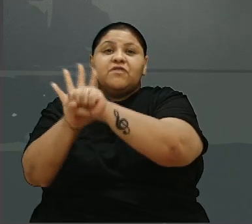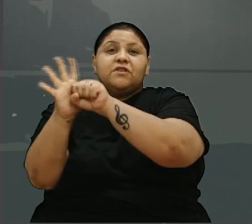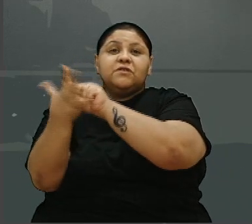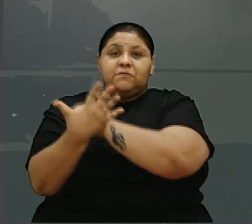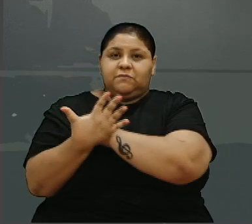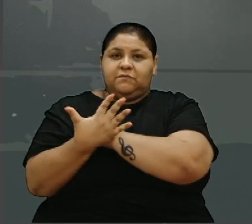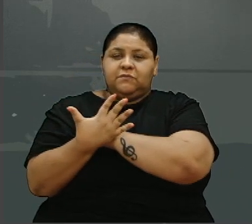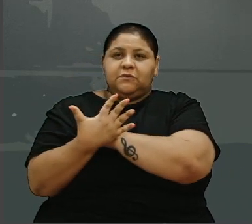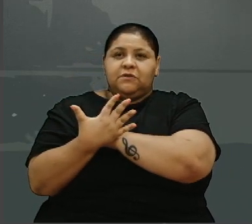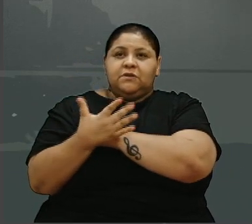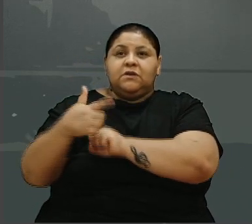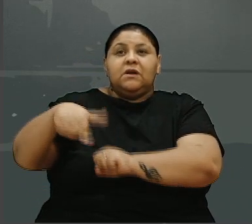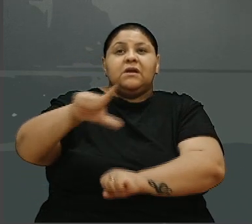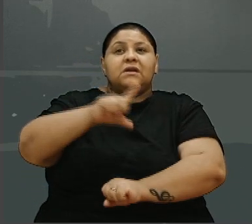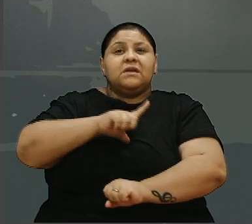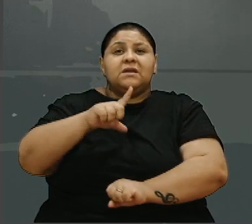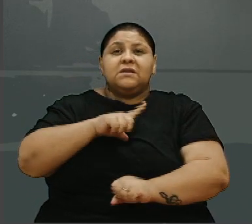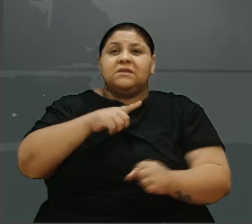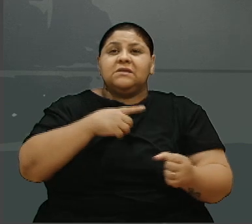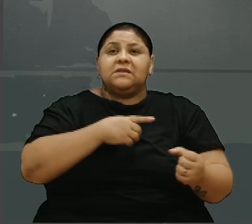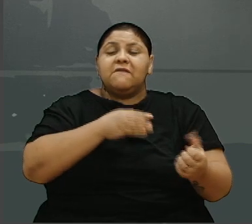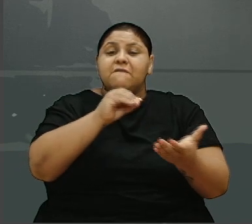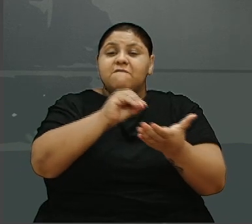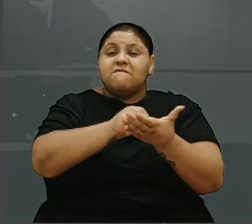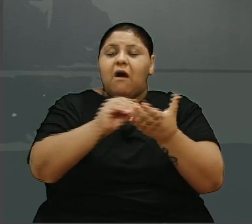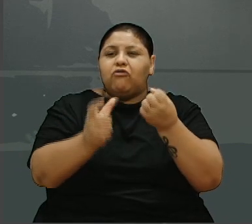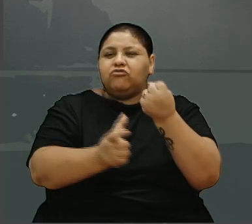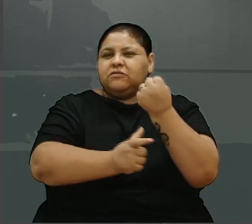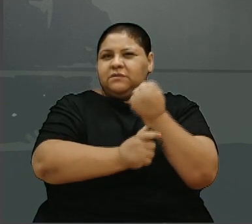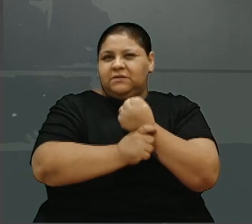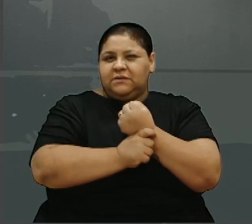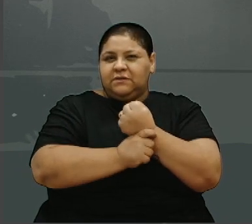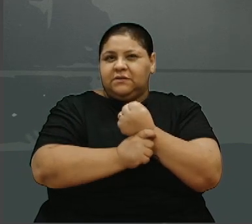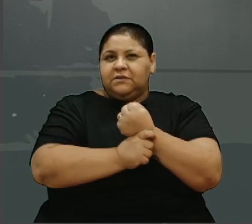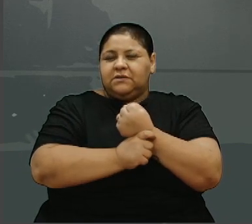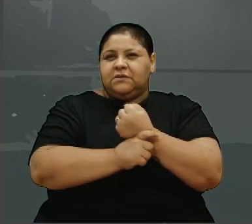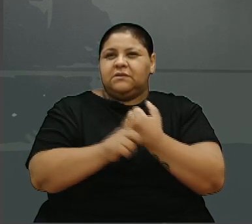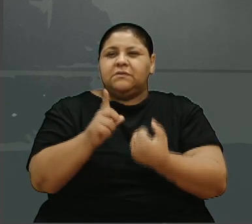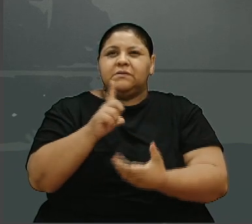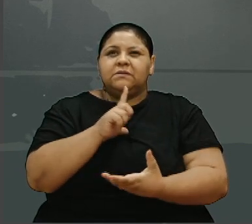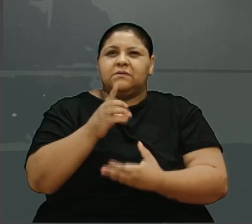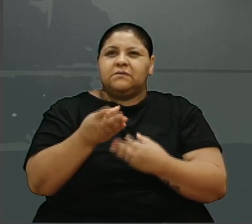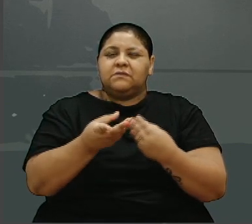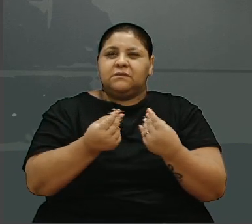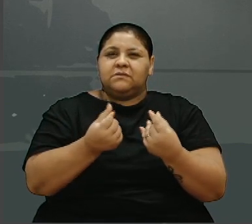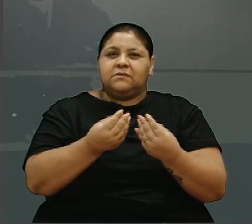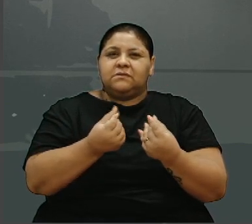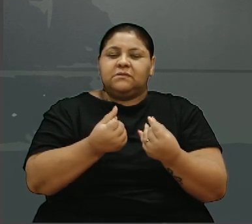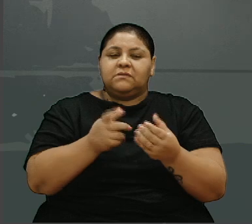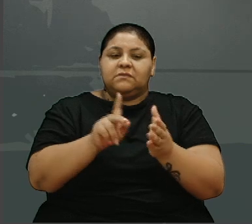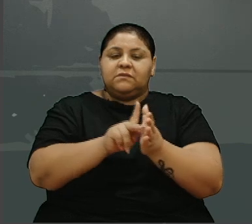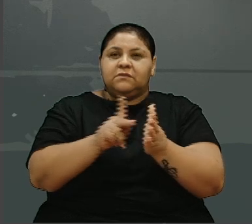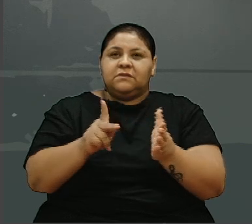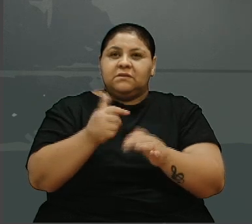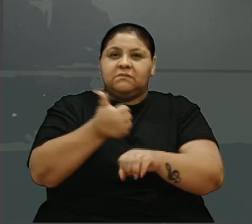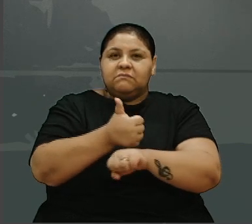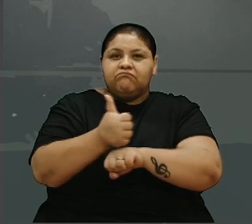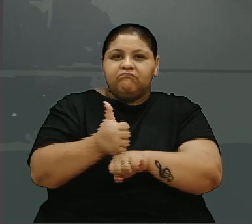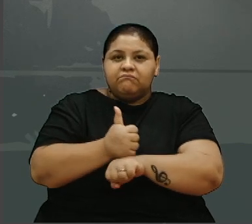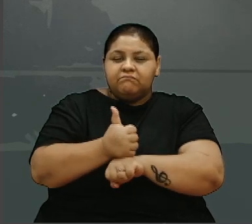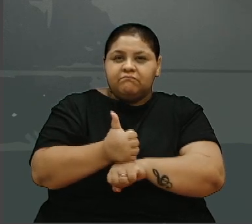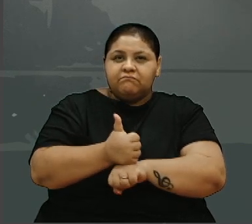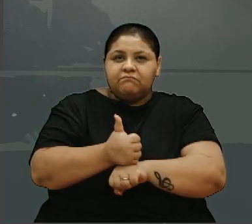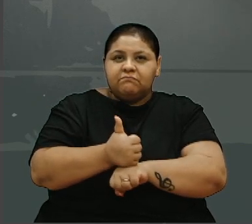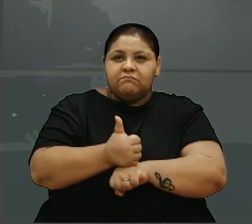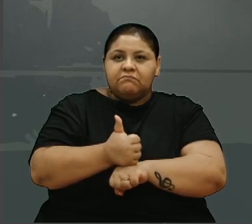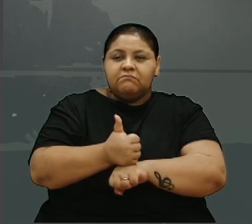Covid-19, quando se tem tanta insegurança, quando se tem os próprios profissionais que